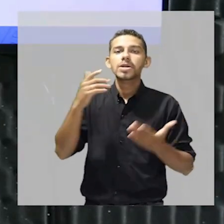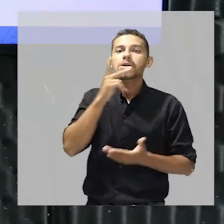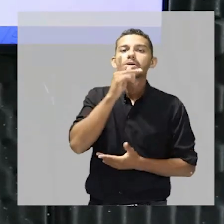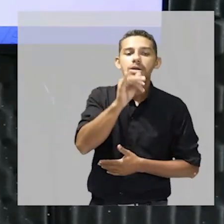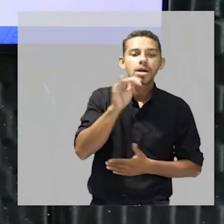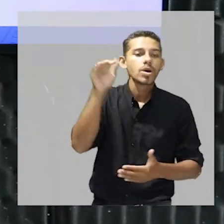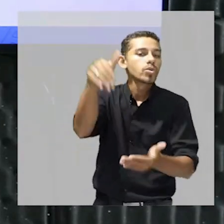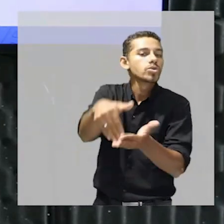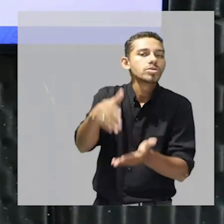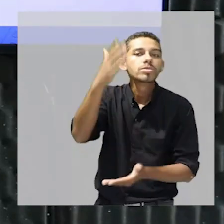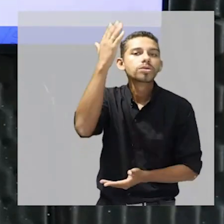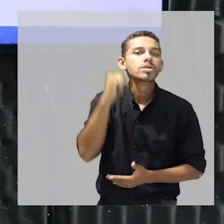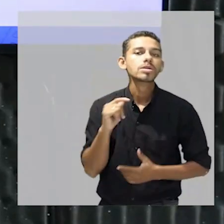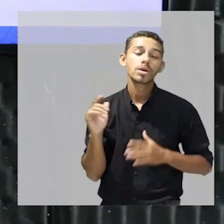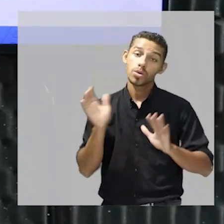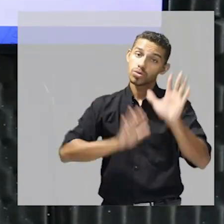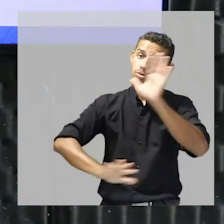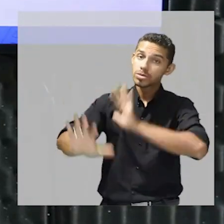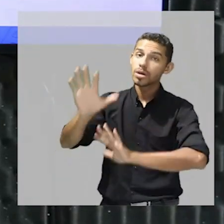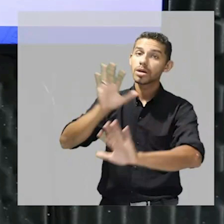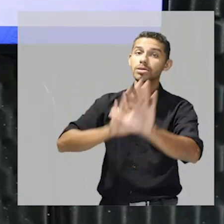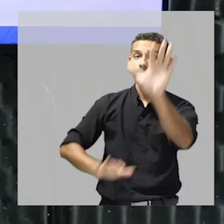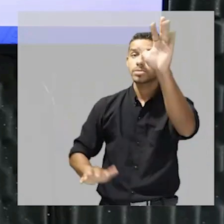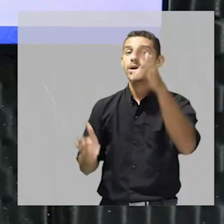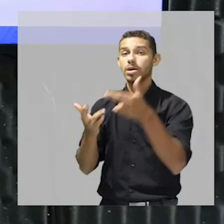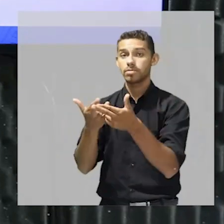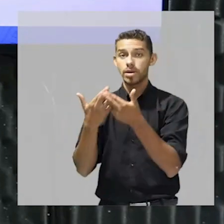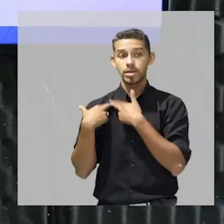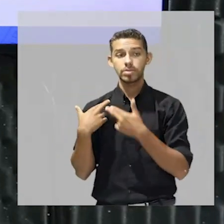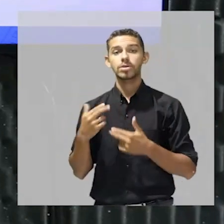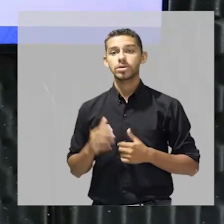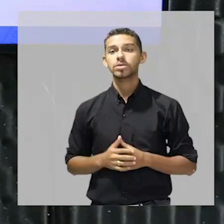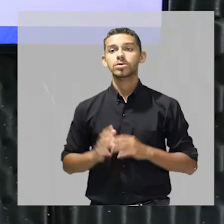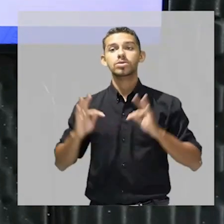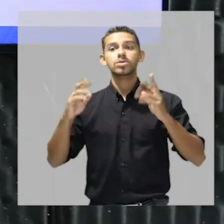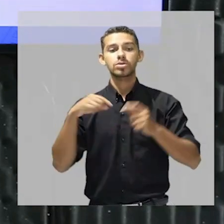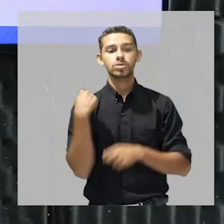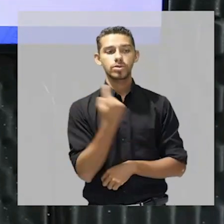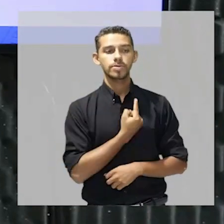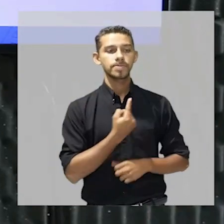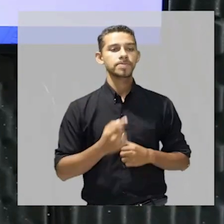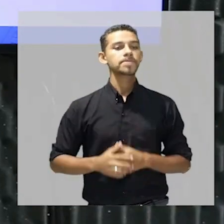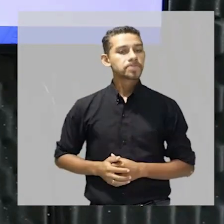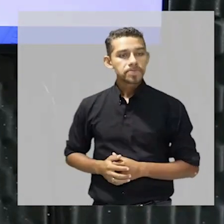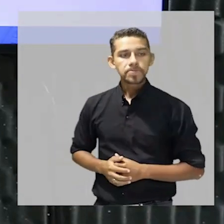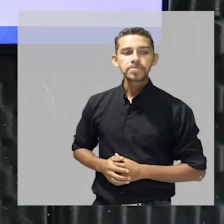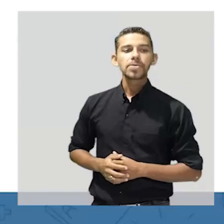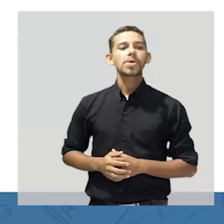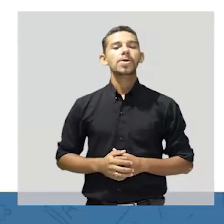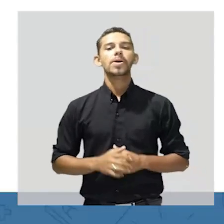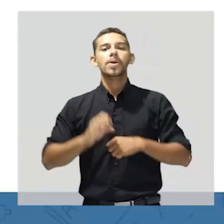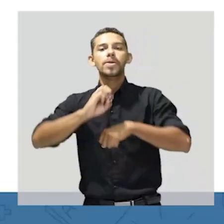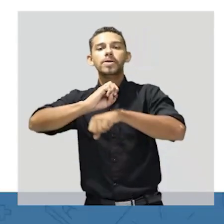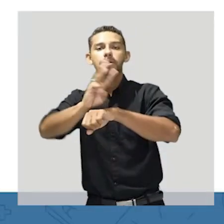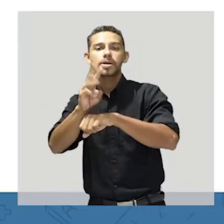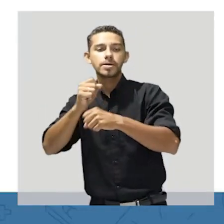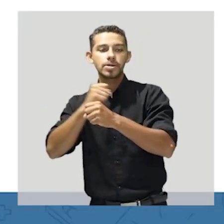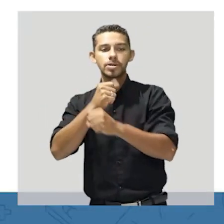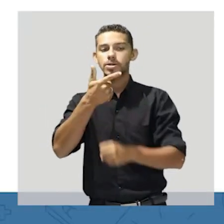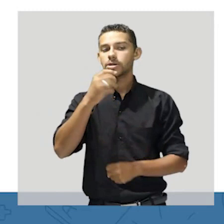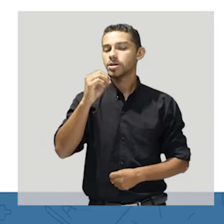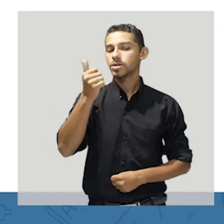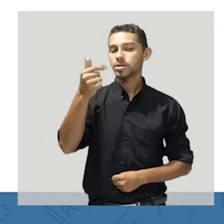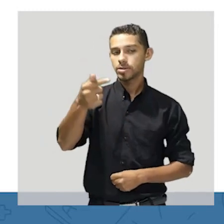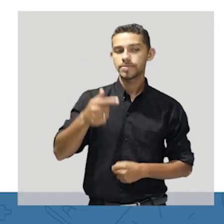a saber então a gente tem que tomar muito cuidado porque é uma responsabilidade de todos nós mais uma questão